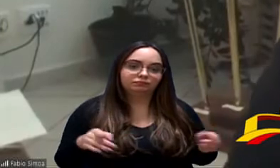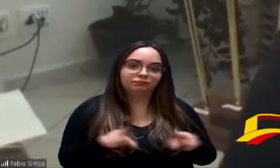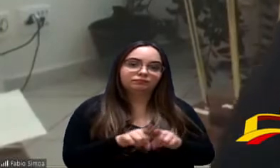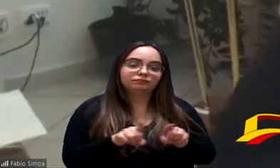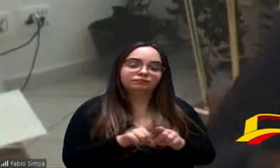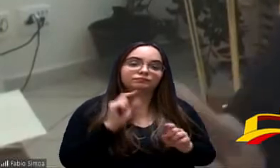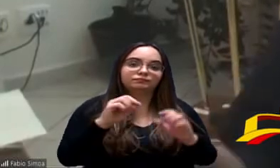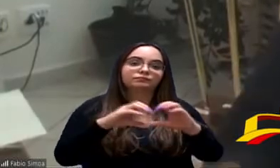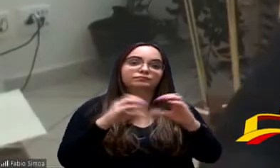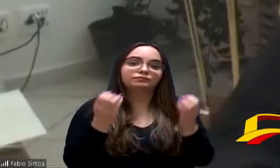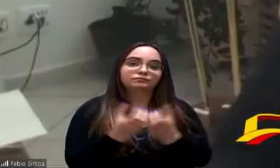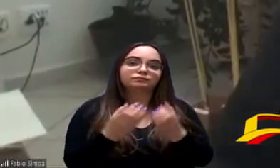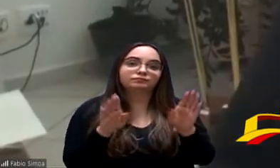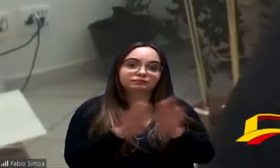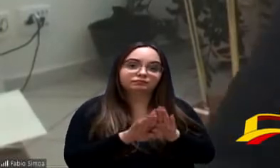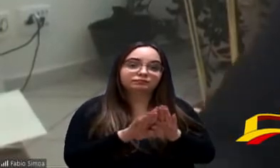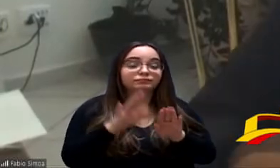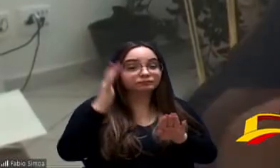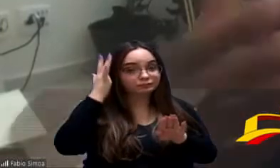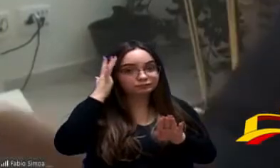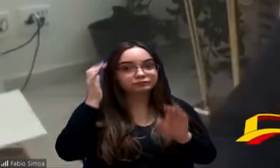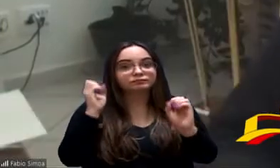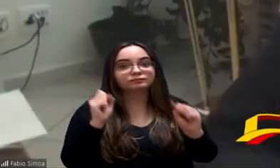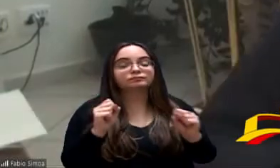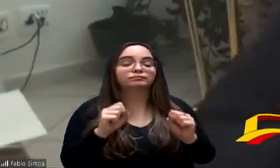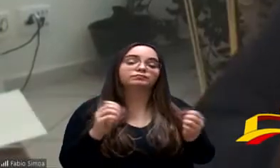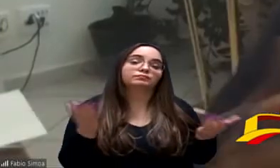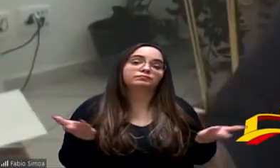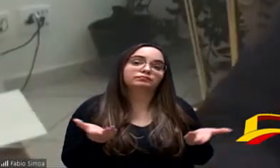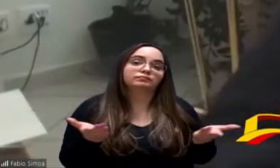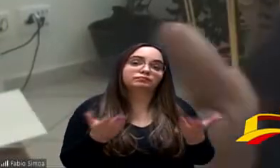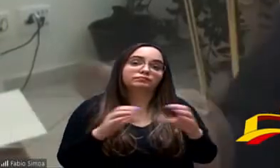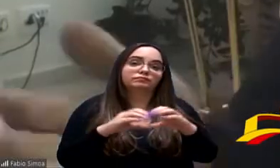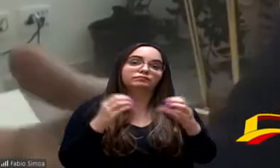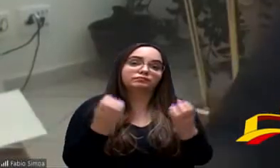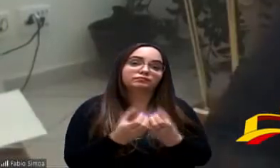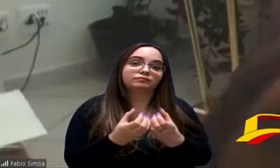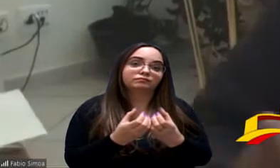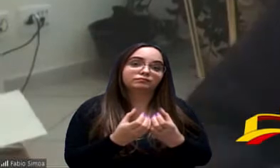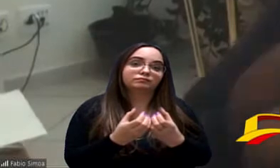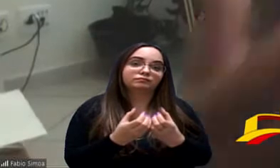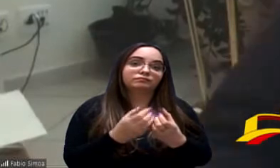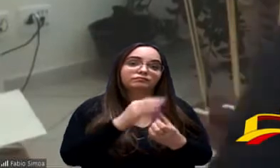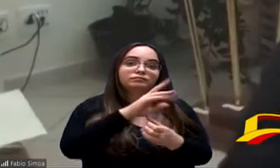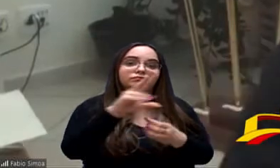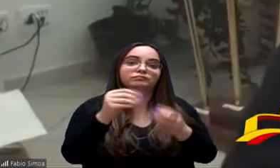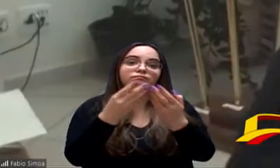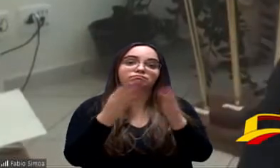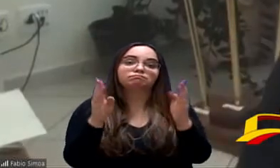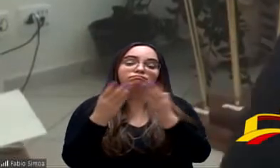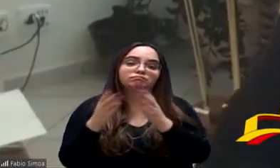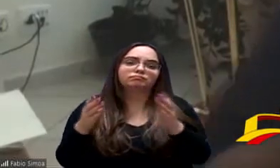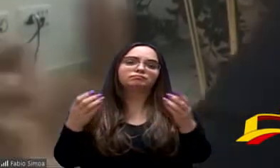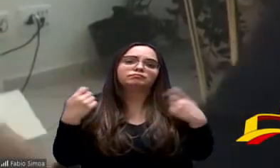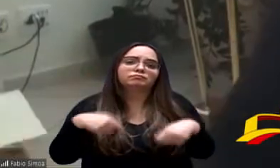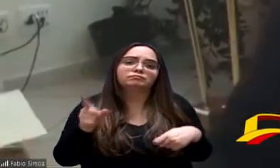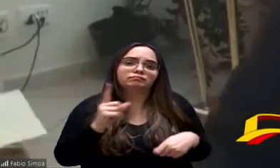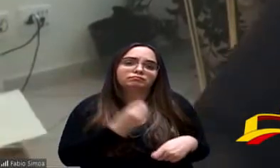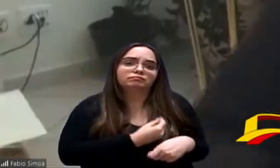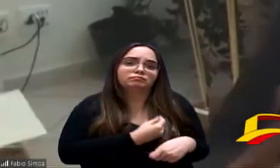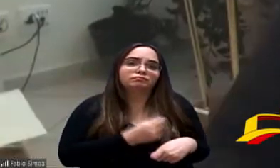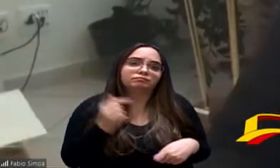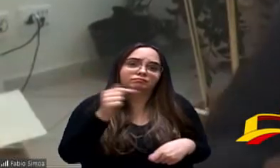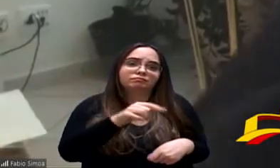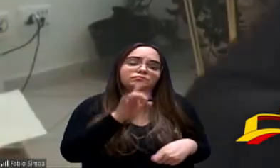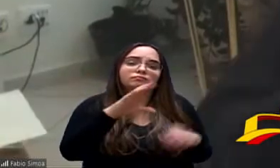das câmeras fechadas. Eu acho que a gente podia fazer um ato, pelo menos agora, as câmeras, sei lá, todas abertas. Não precisa estar o vereador presente, mas pelo menos a câmera